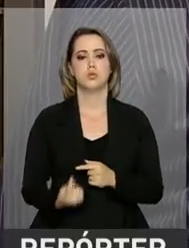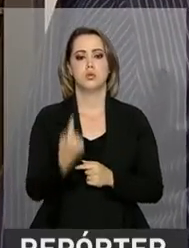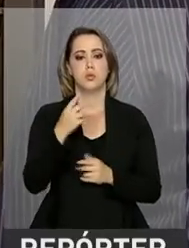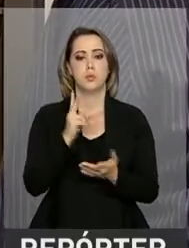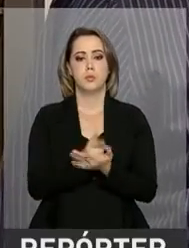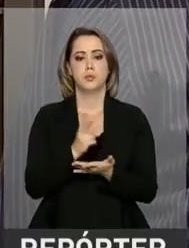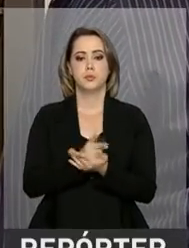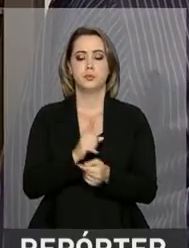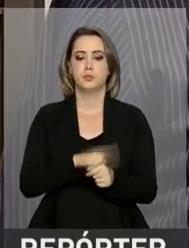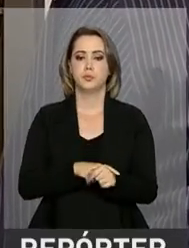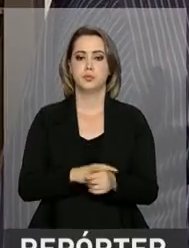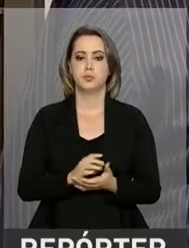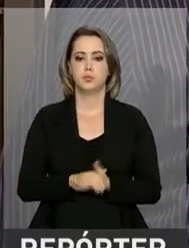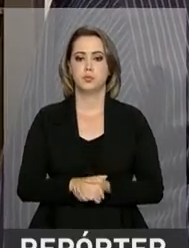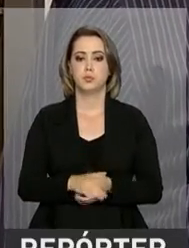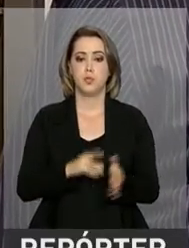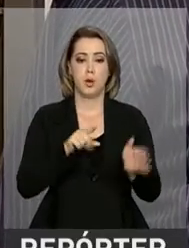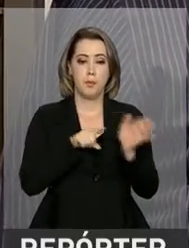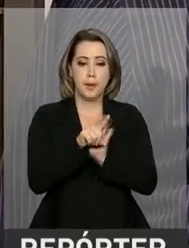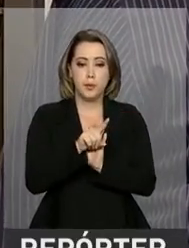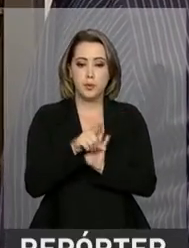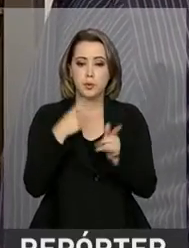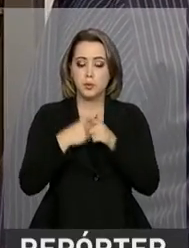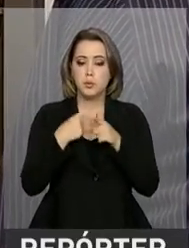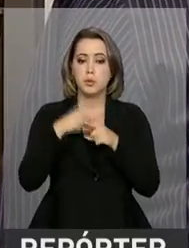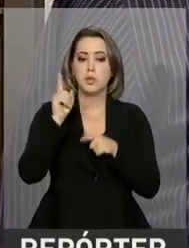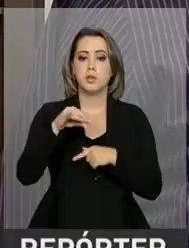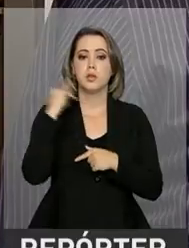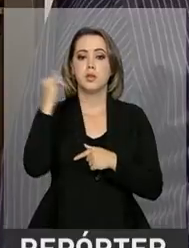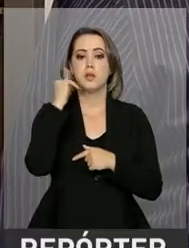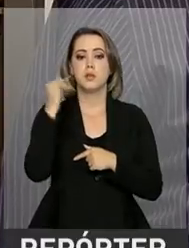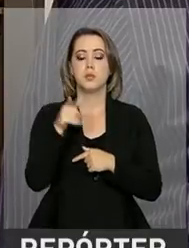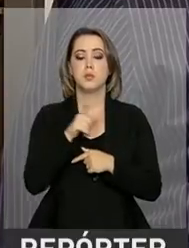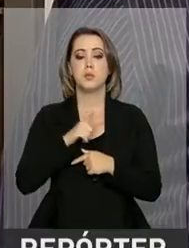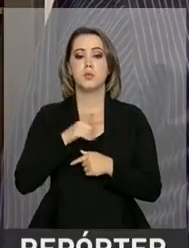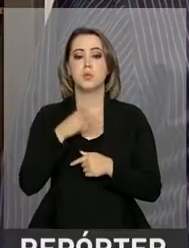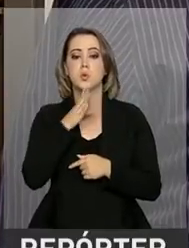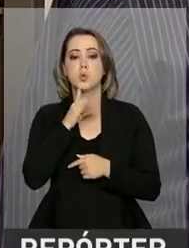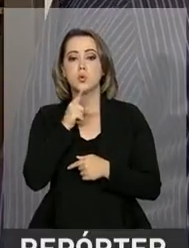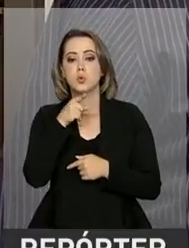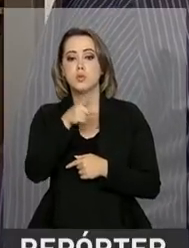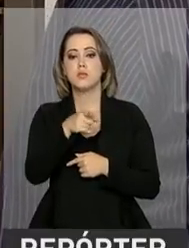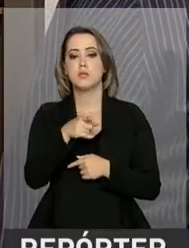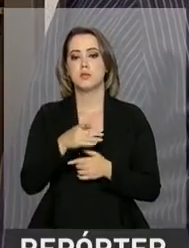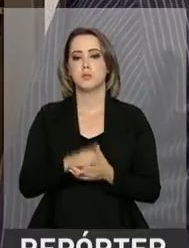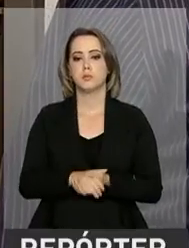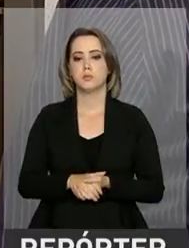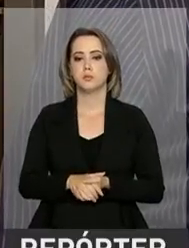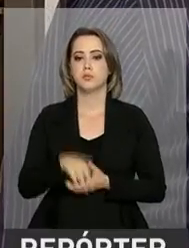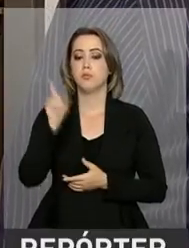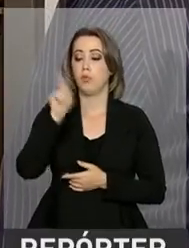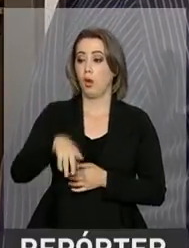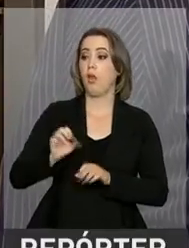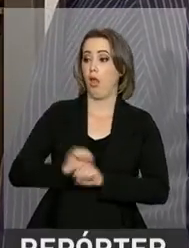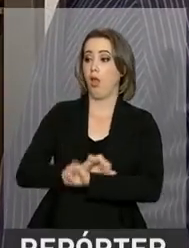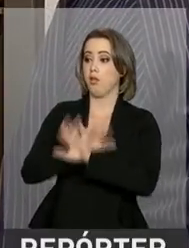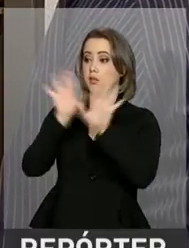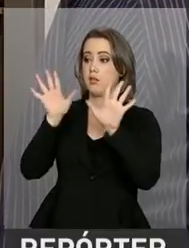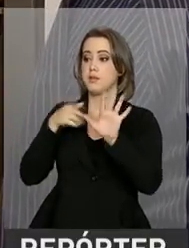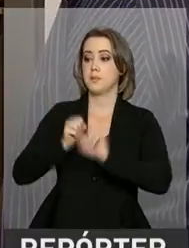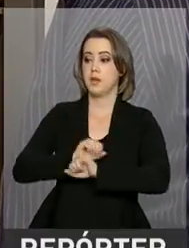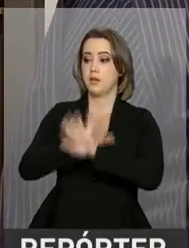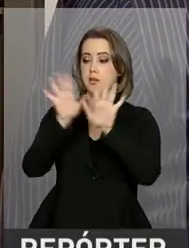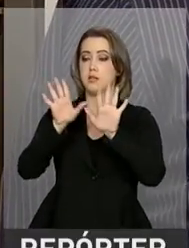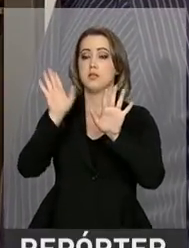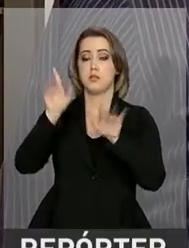no mesmo momento. E por que isso é importante? Por que é importante o cidadão ter acesso a esse tipo de informação? É a transparência pública, né? É o